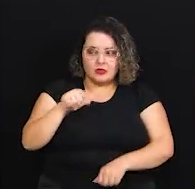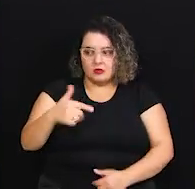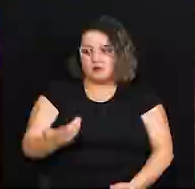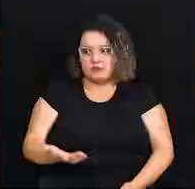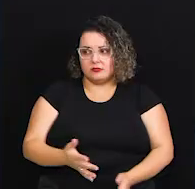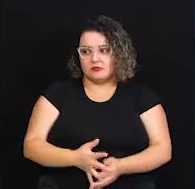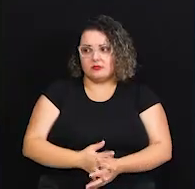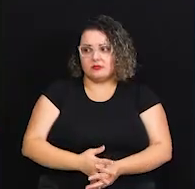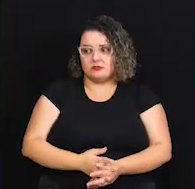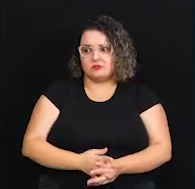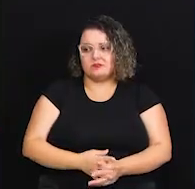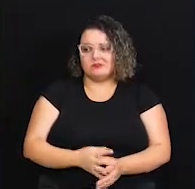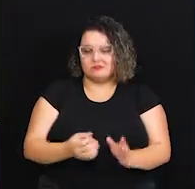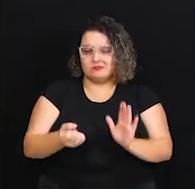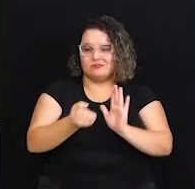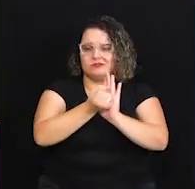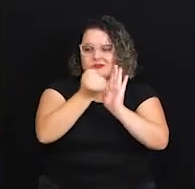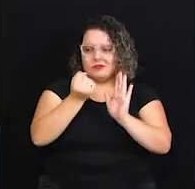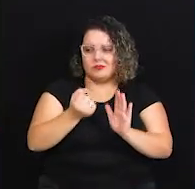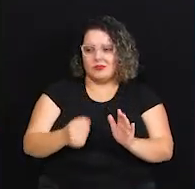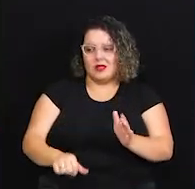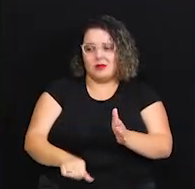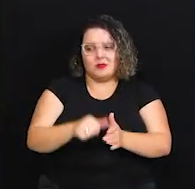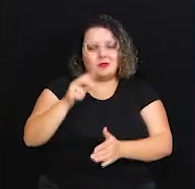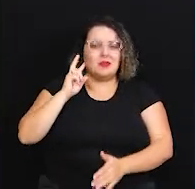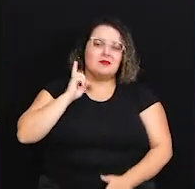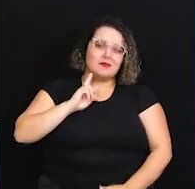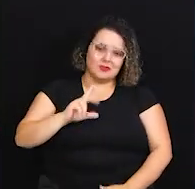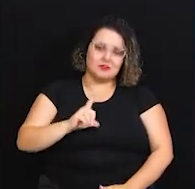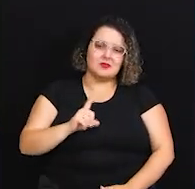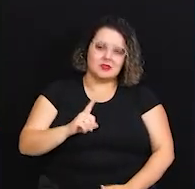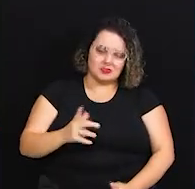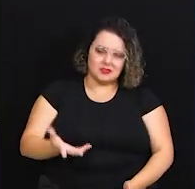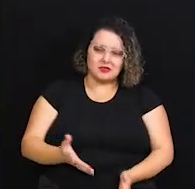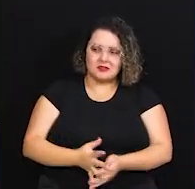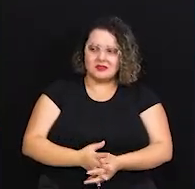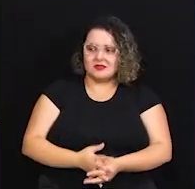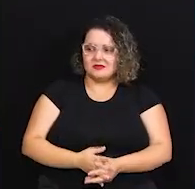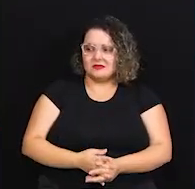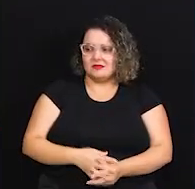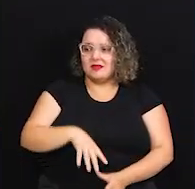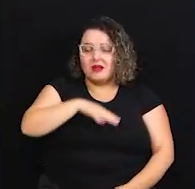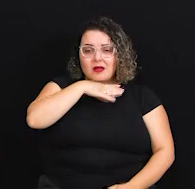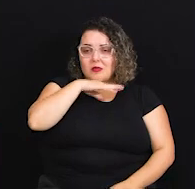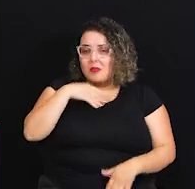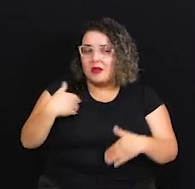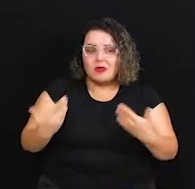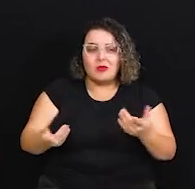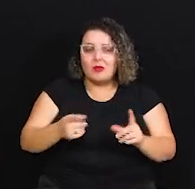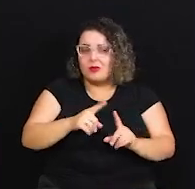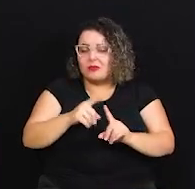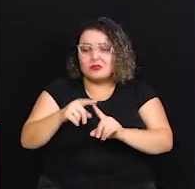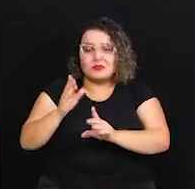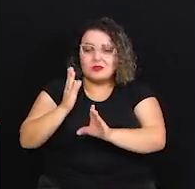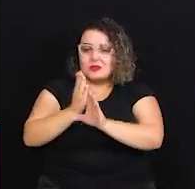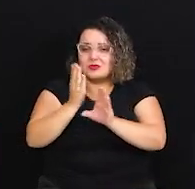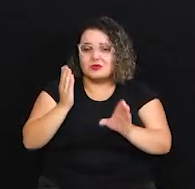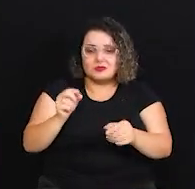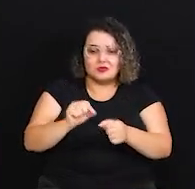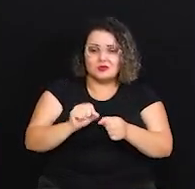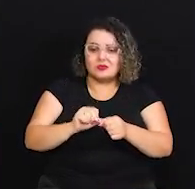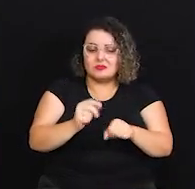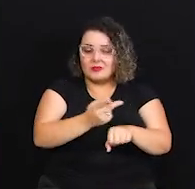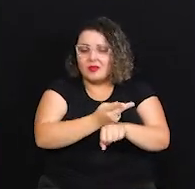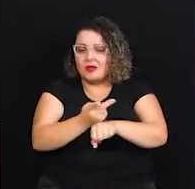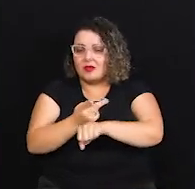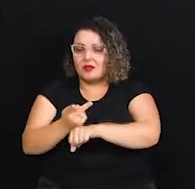foi uma coisa que marcou, porque foi a primeira vítima que a gente teve. E animais de que tipo, por exemplo, vocês encontram quando fazem uma